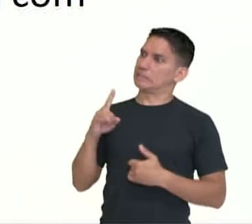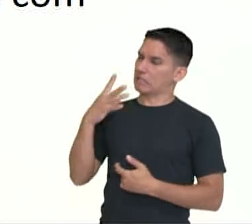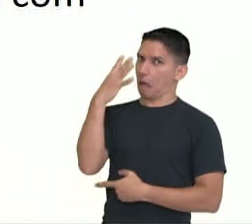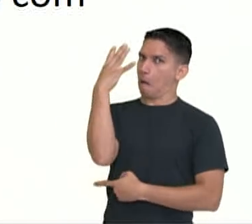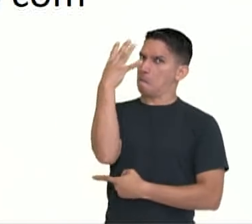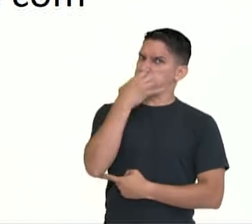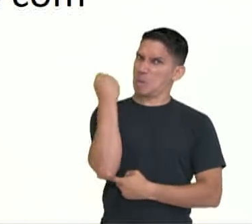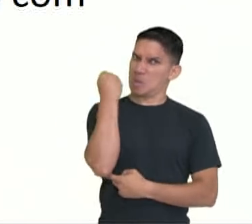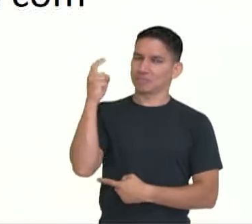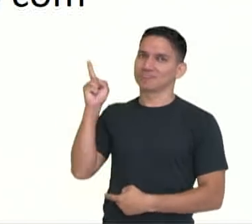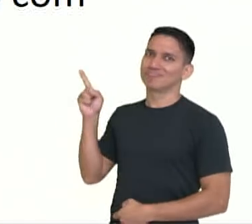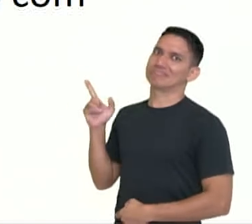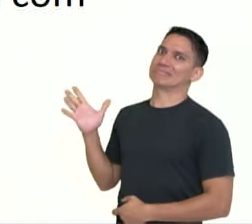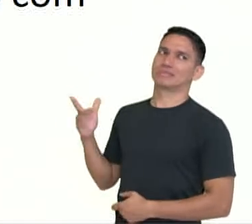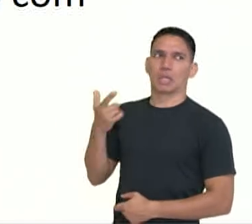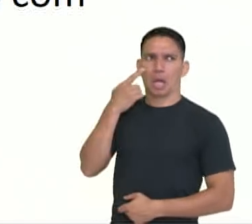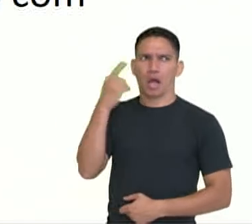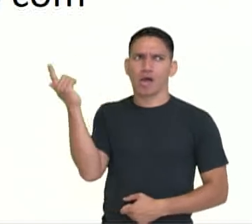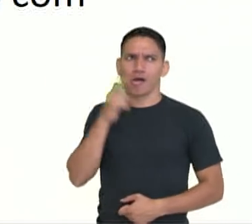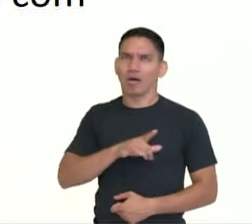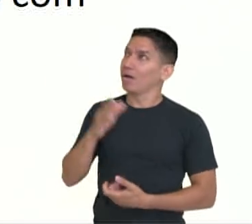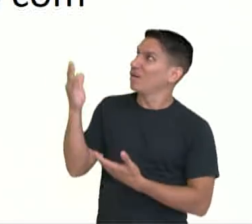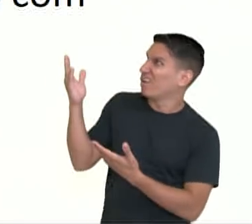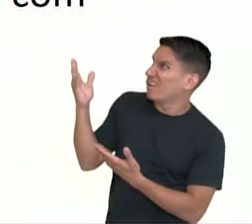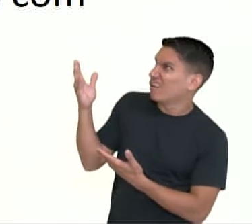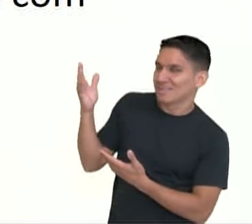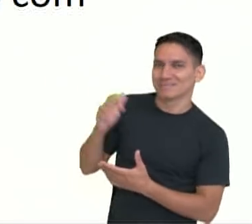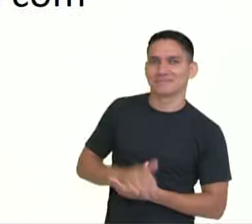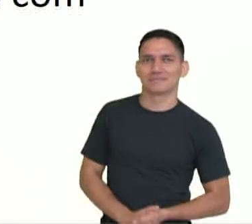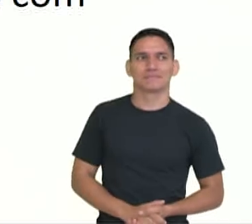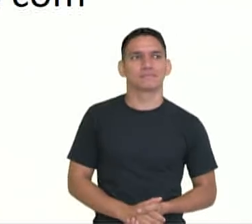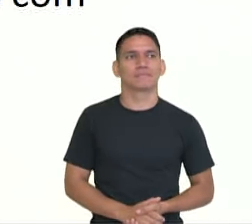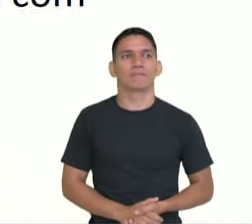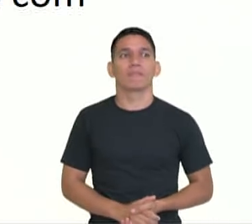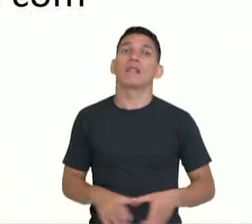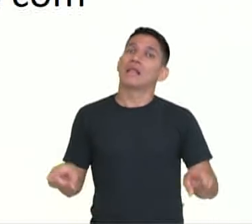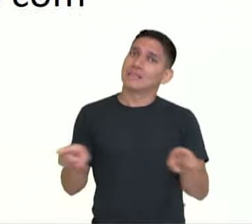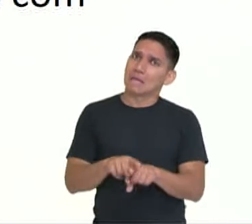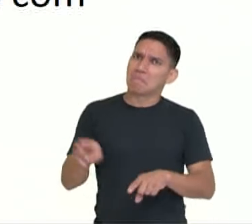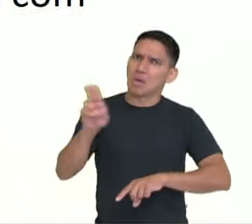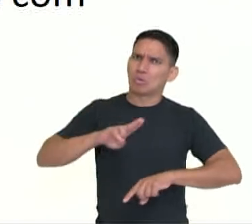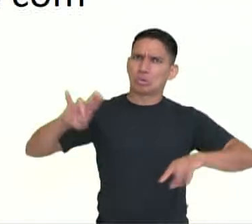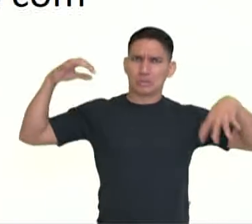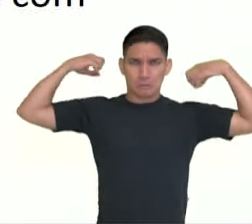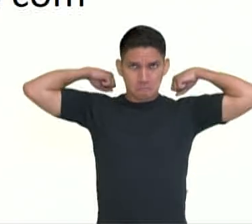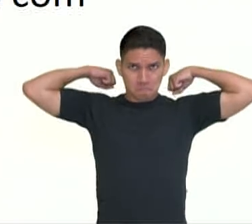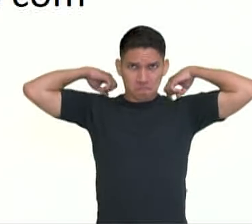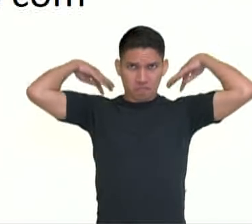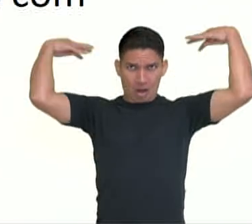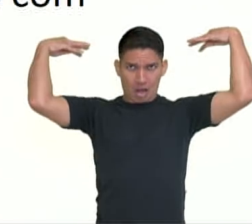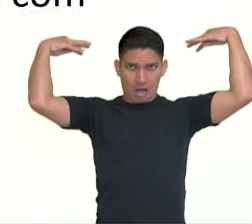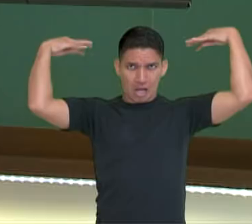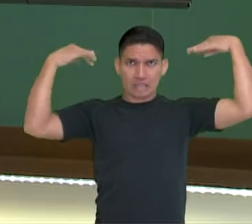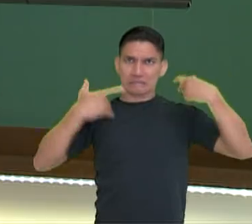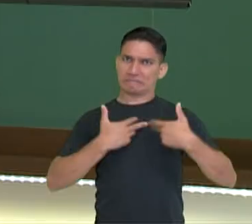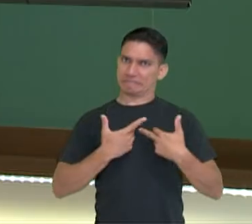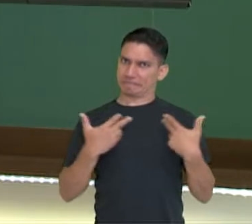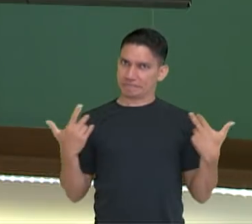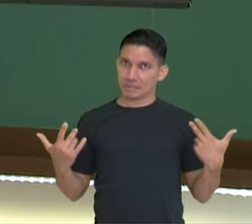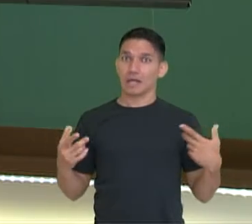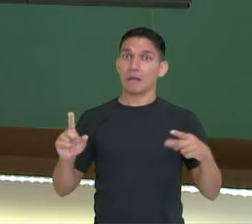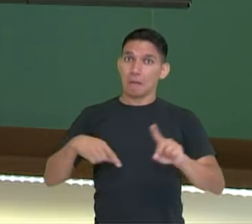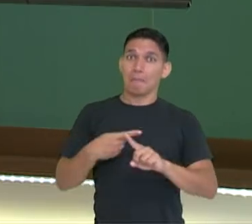braba, essa aí. Para estar conseguindo pisar num leão assim, e tão equipada com várias armas nas costas dela, além de